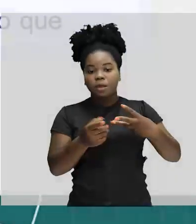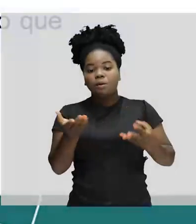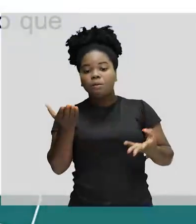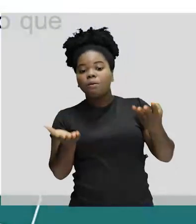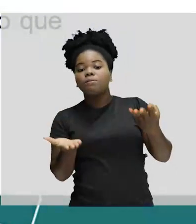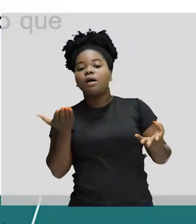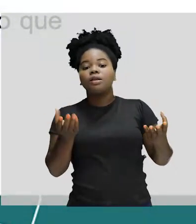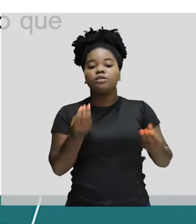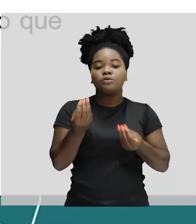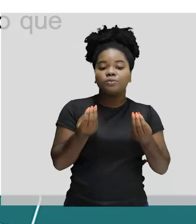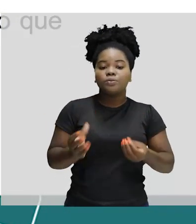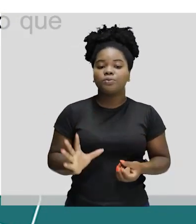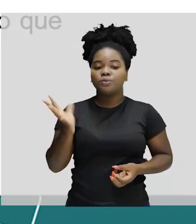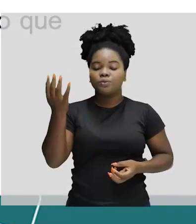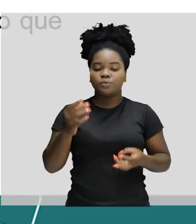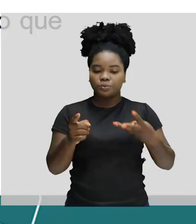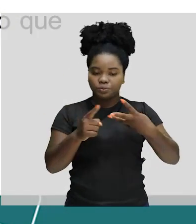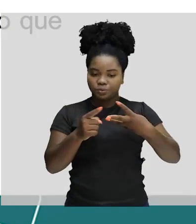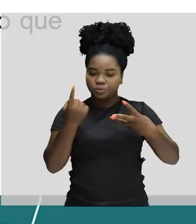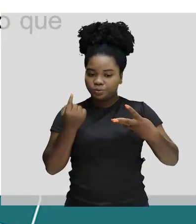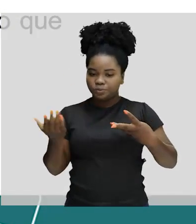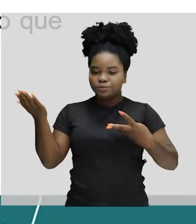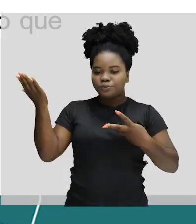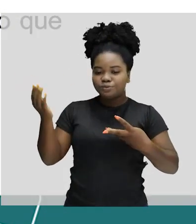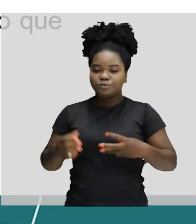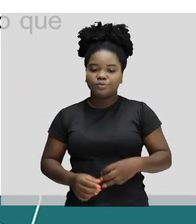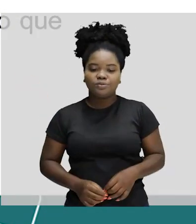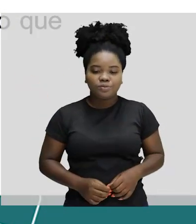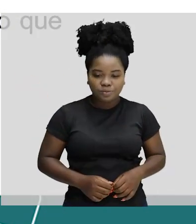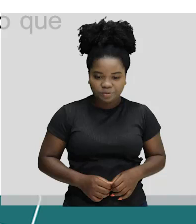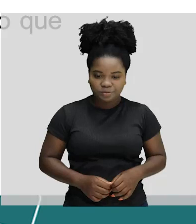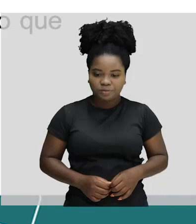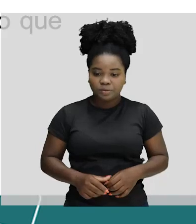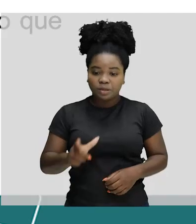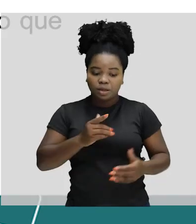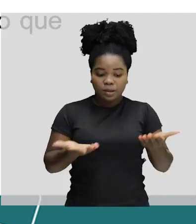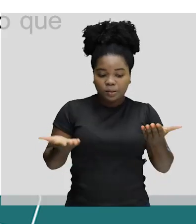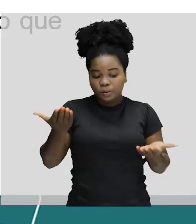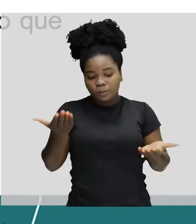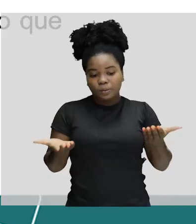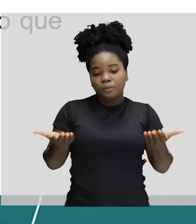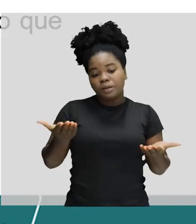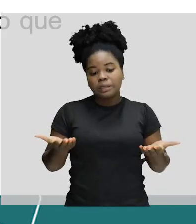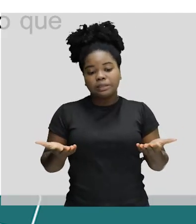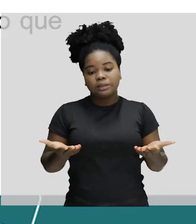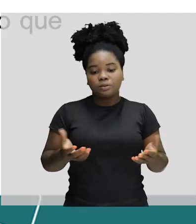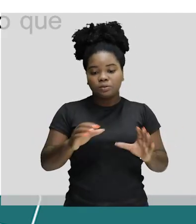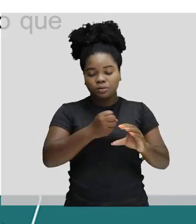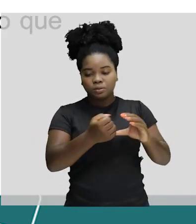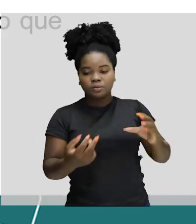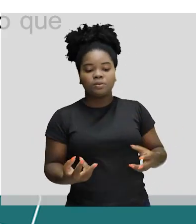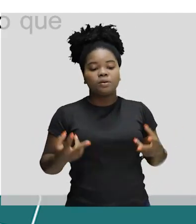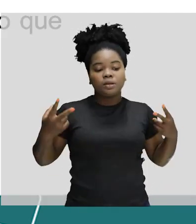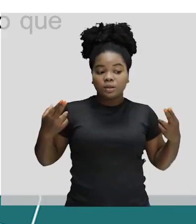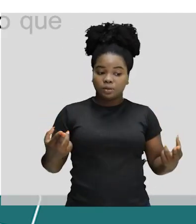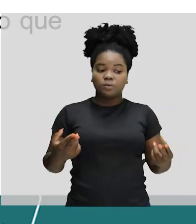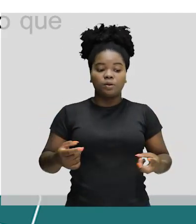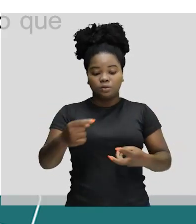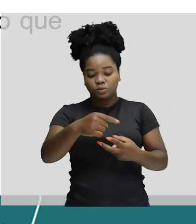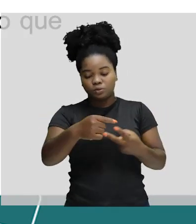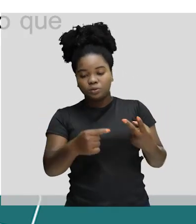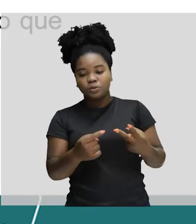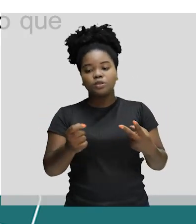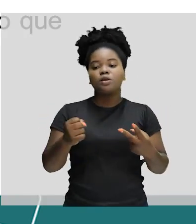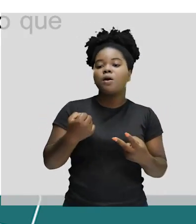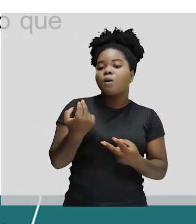grau comparativo. No grau comparativo, é feita a comparação da mesma característica em 2 ou mais